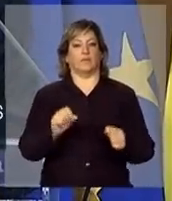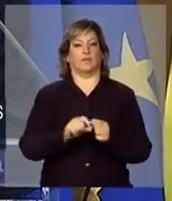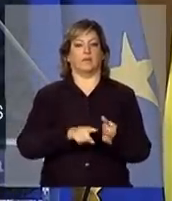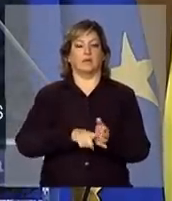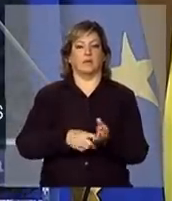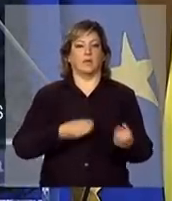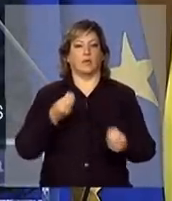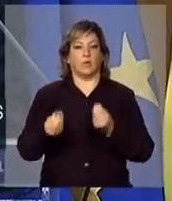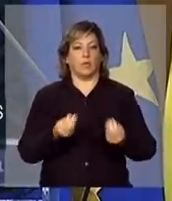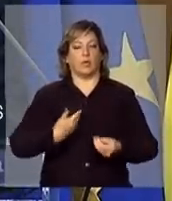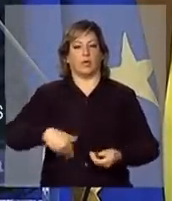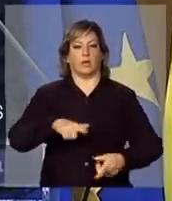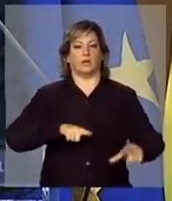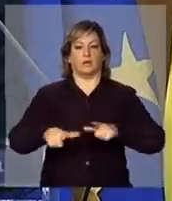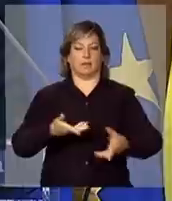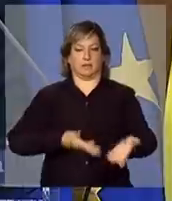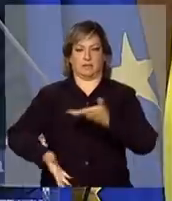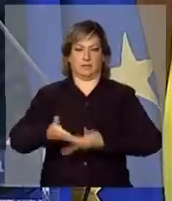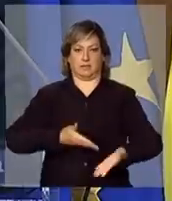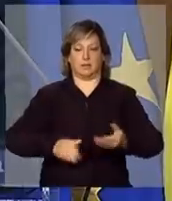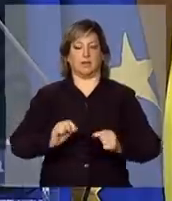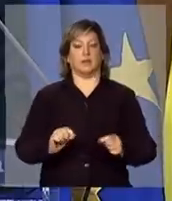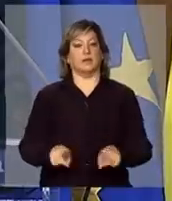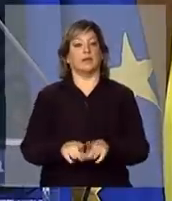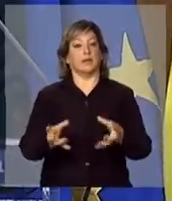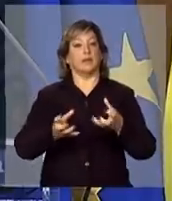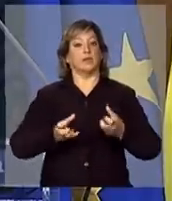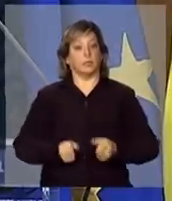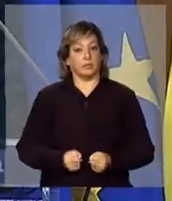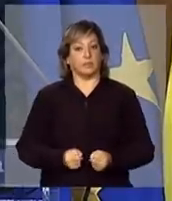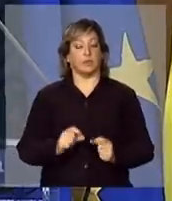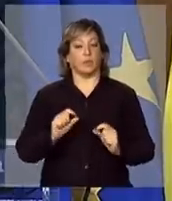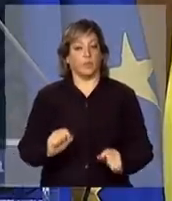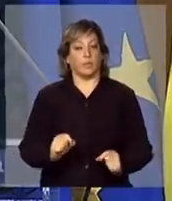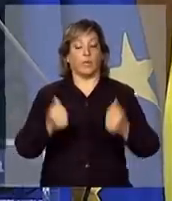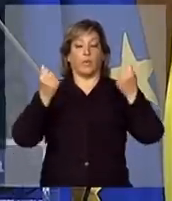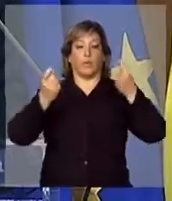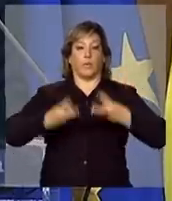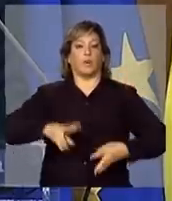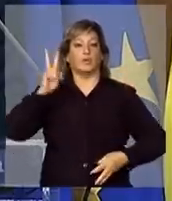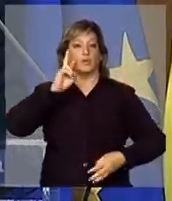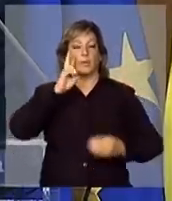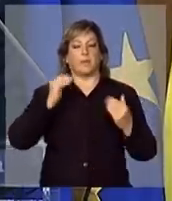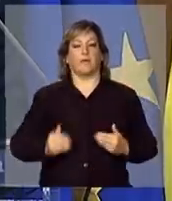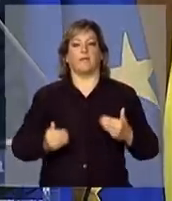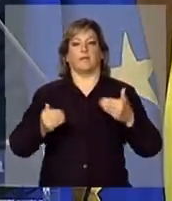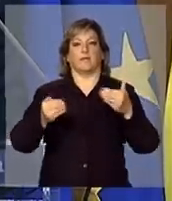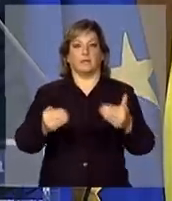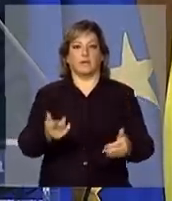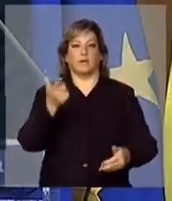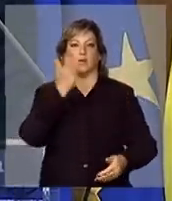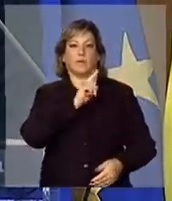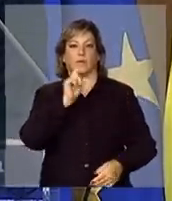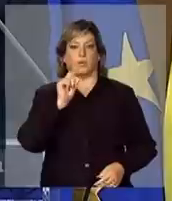de coisas de nossa relação de trabalho e acolhemos o relato sobre os avanços alcançados. Nossa parceria hoje contém